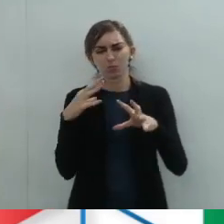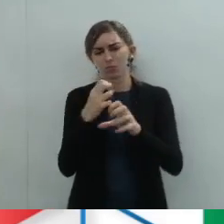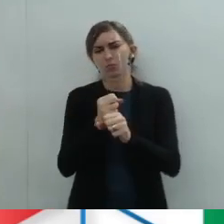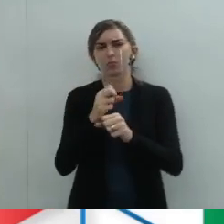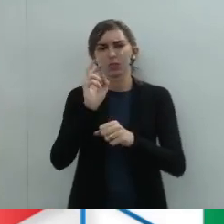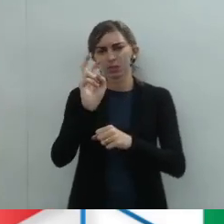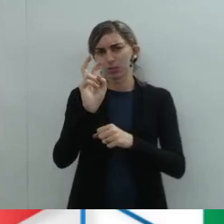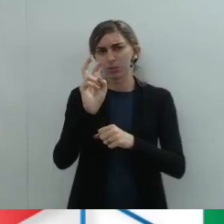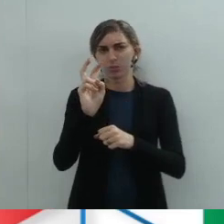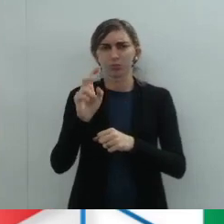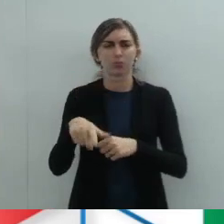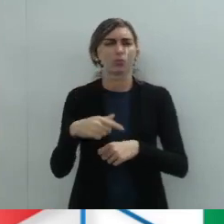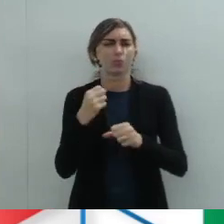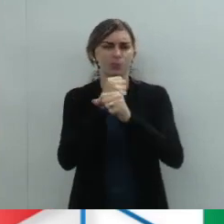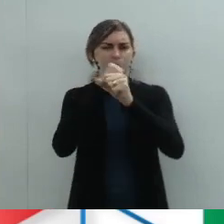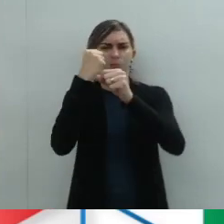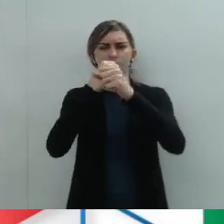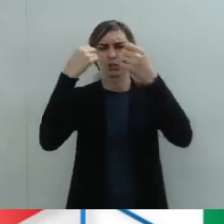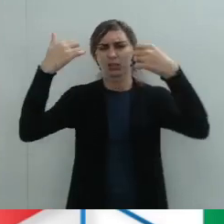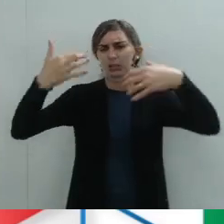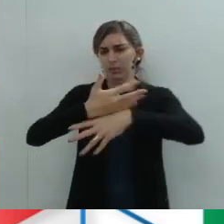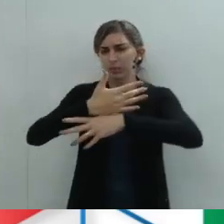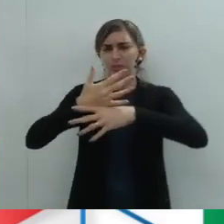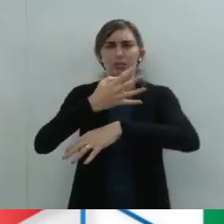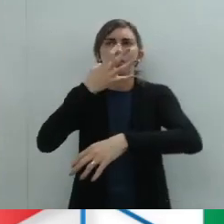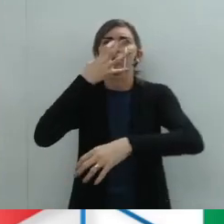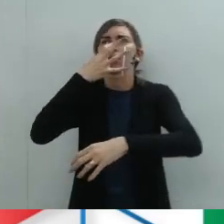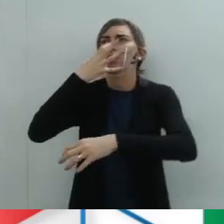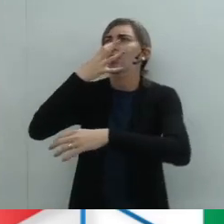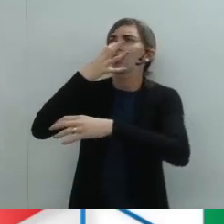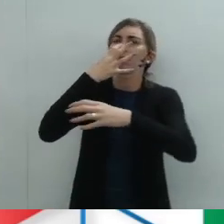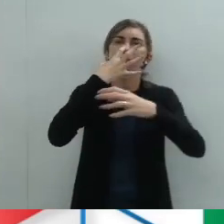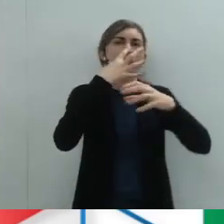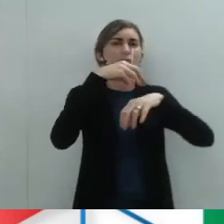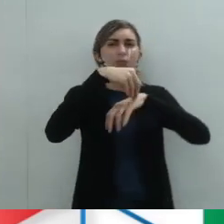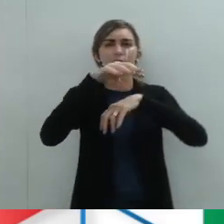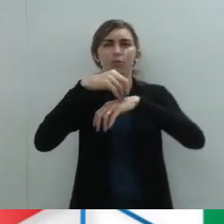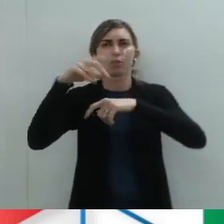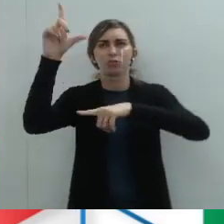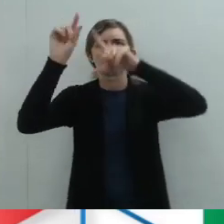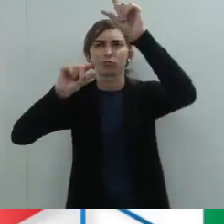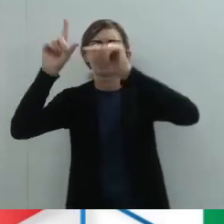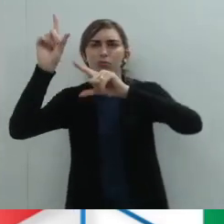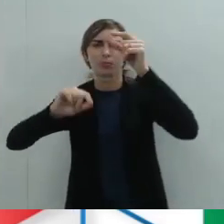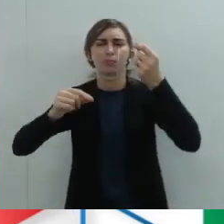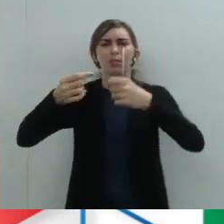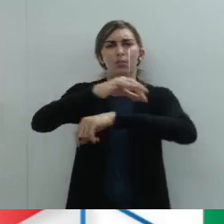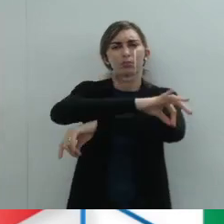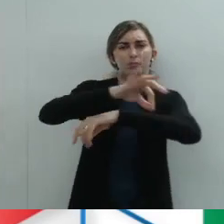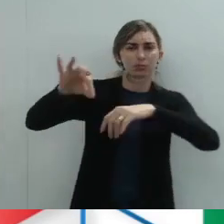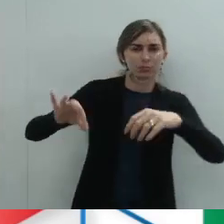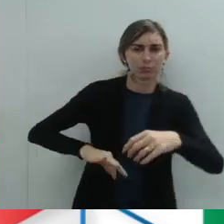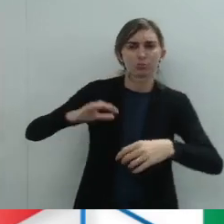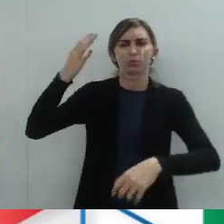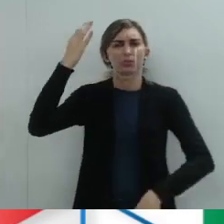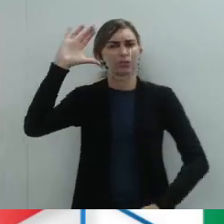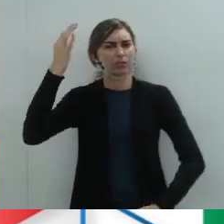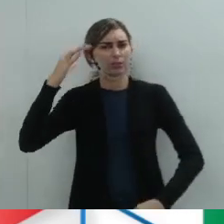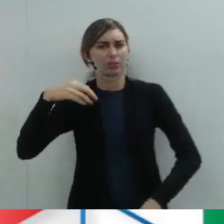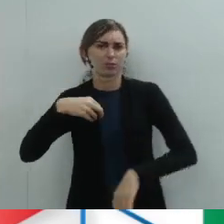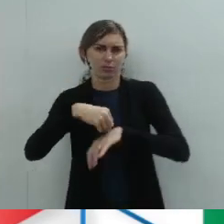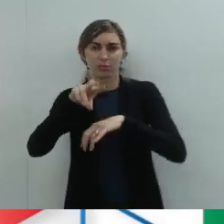5, construíram cidades impressionantes e deixaram um legado na ciência e astronomia e arquitetura, aquilo que eu falei, né? Quem